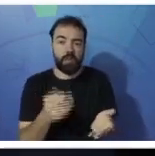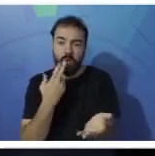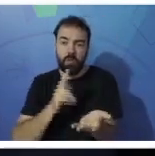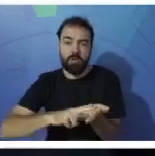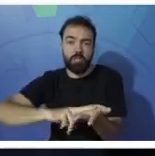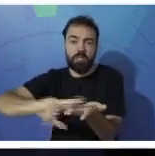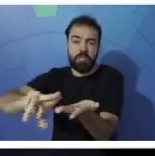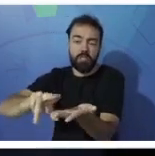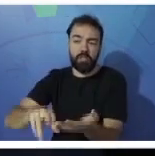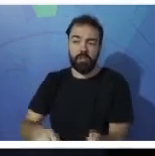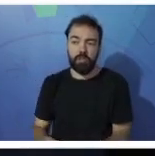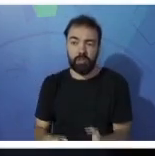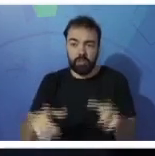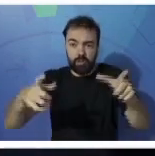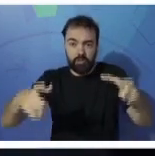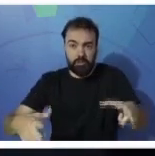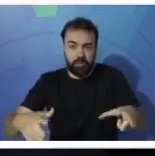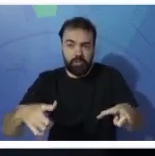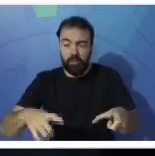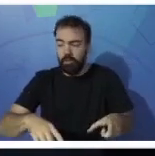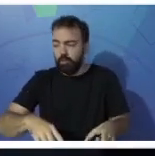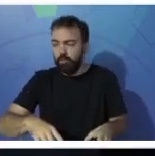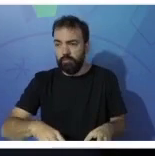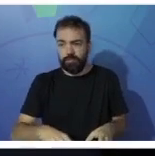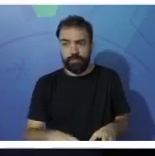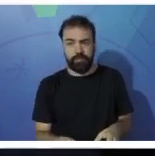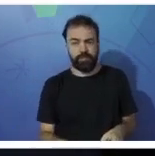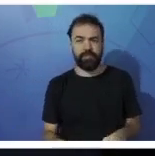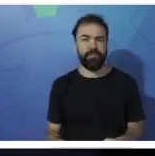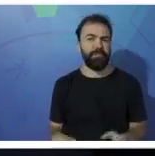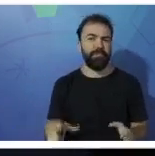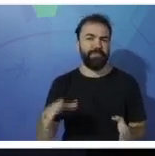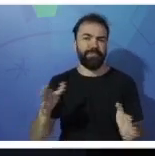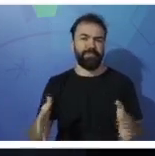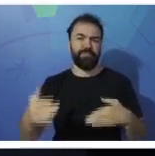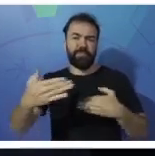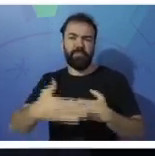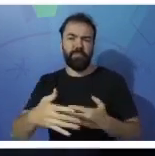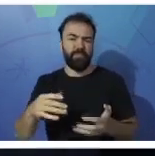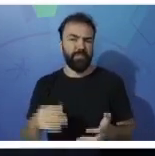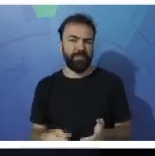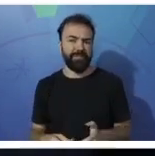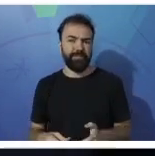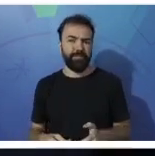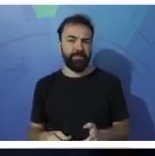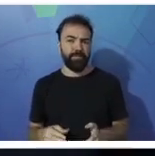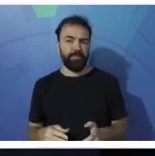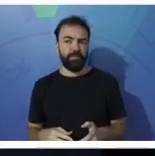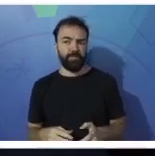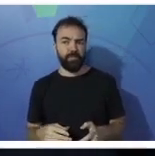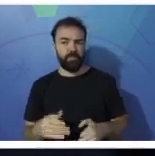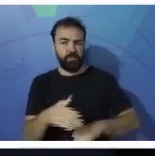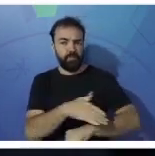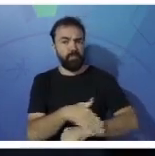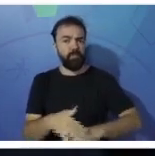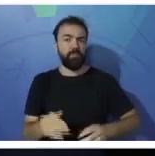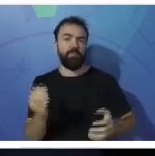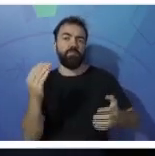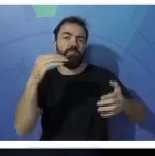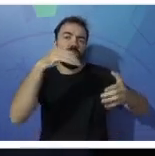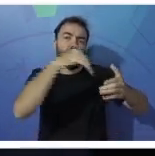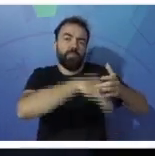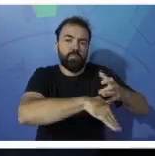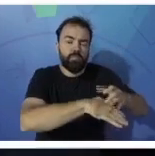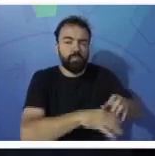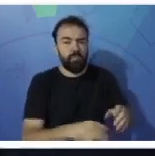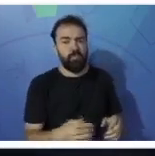até o correio ou até aquelas caixas que hoje em dia a gente não vê tanto, mas que tem em algumas ruas, você coloca lá, né? O